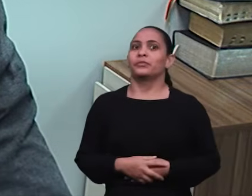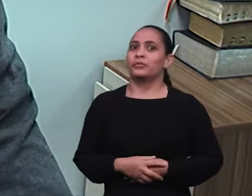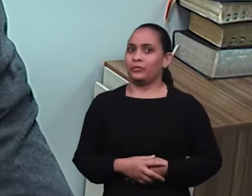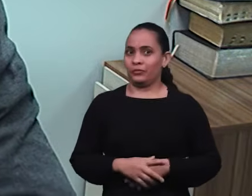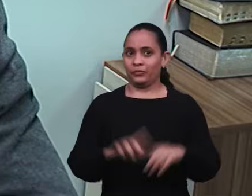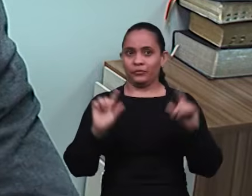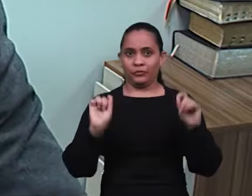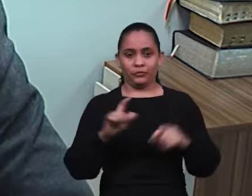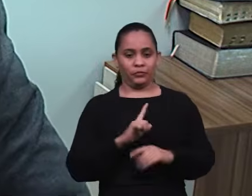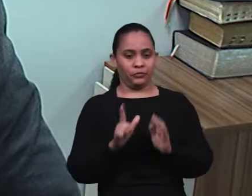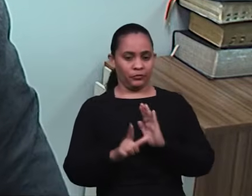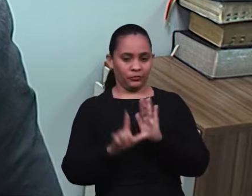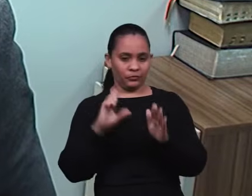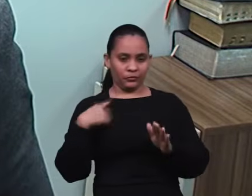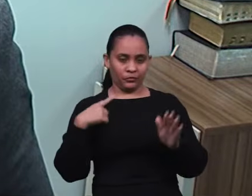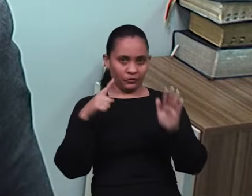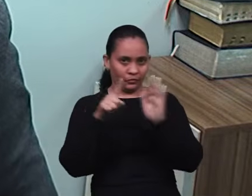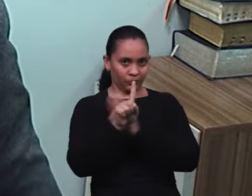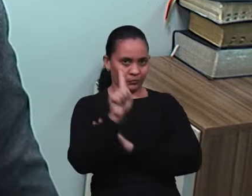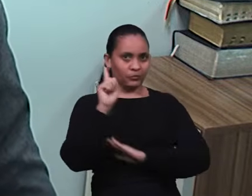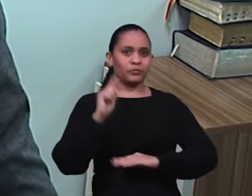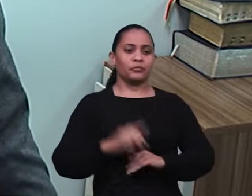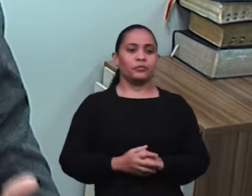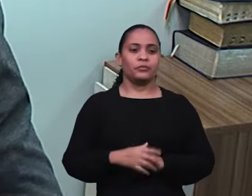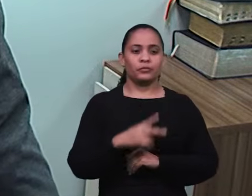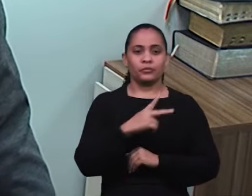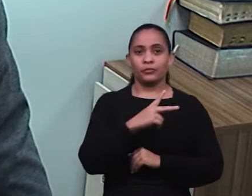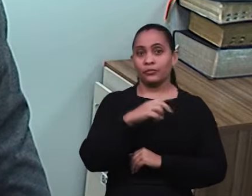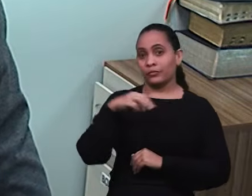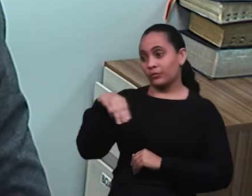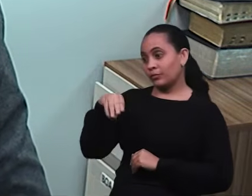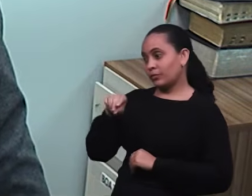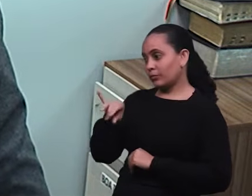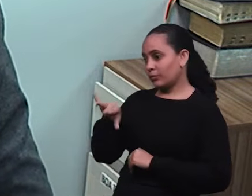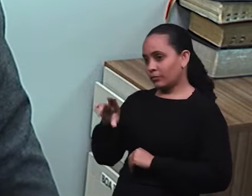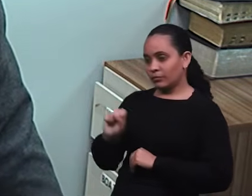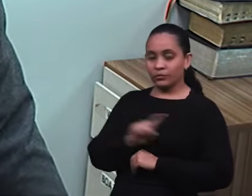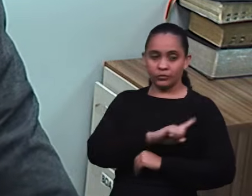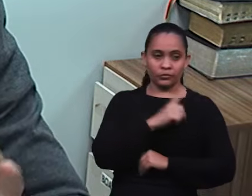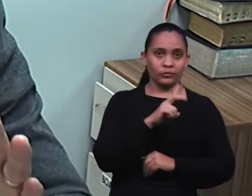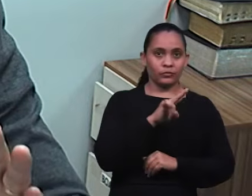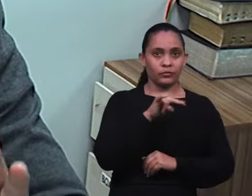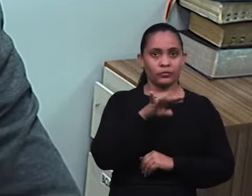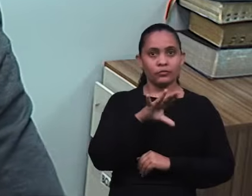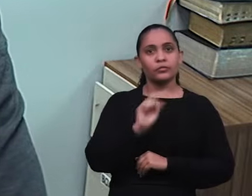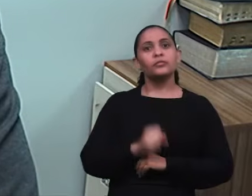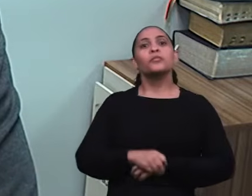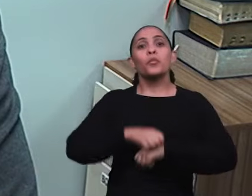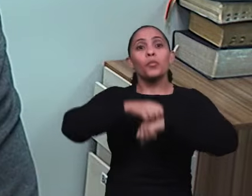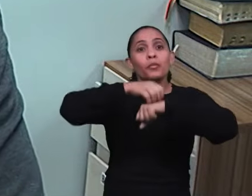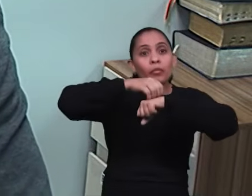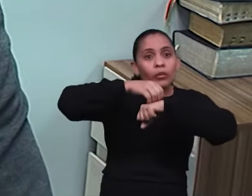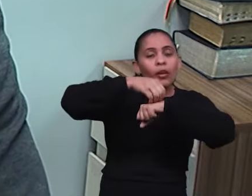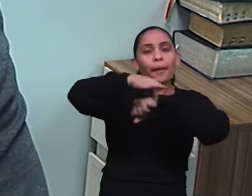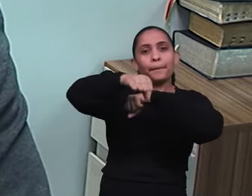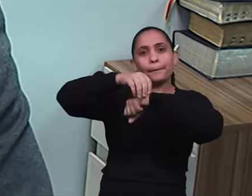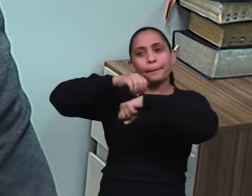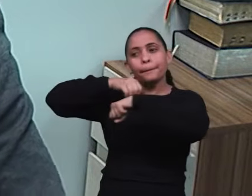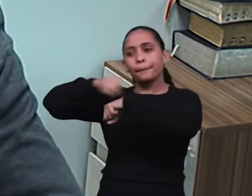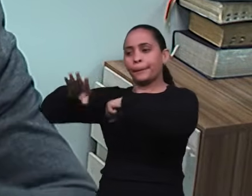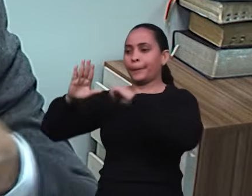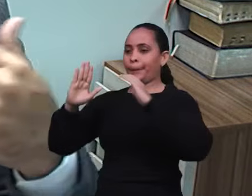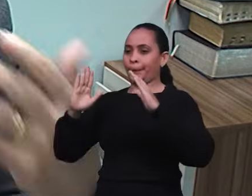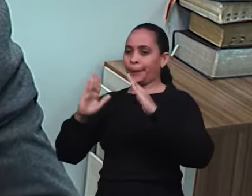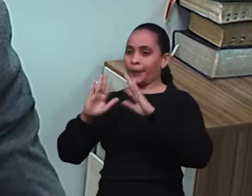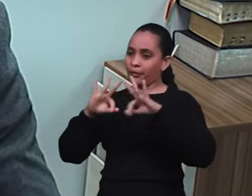é o seguinte, antes de eu fazer a primeira pergunta aqui, eu vou fazer a pergunta para o Moisés, na sequência para o Vinícius. Compartilhe o nosso link, compartilhe o link aí para a